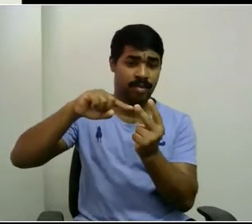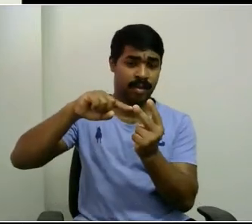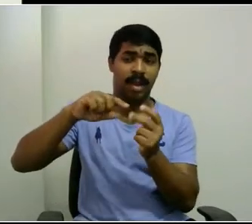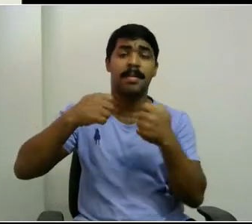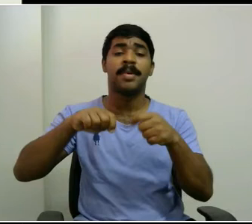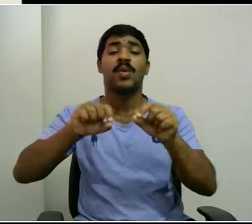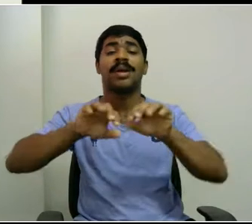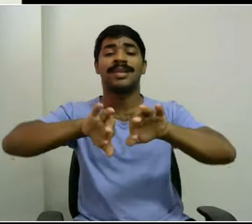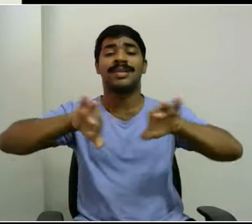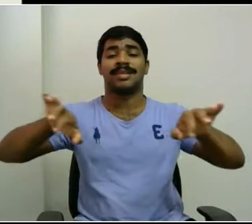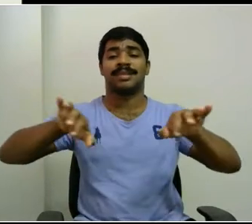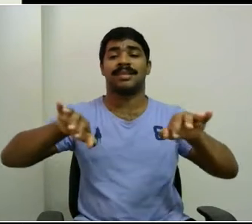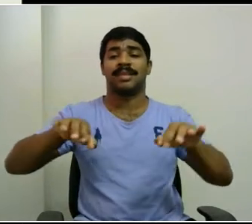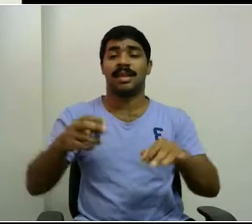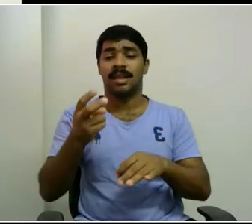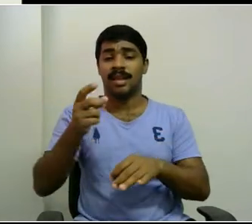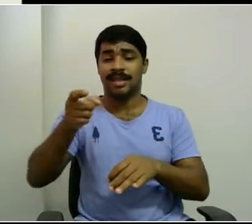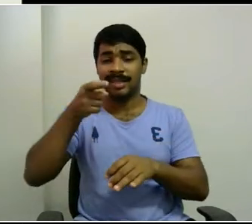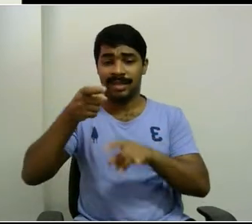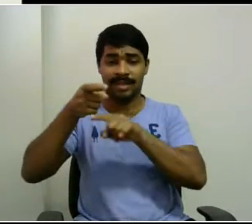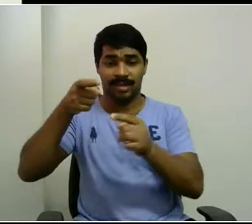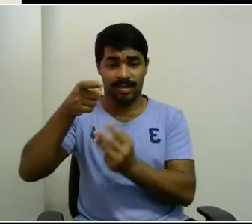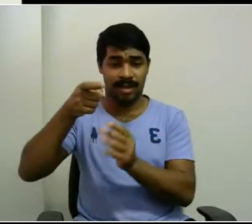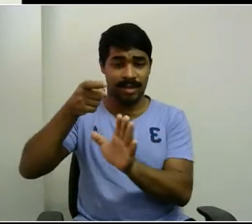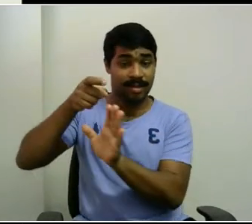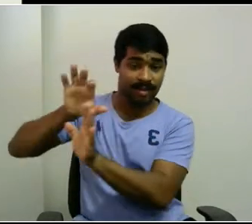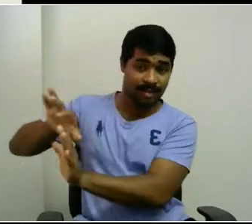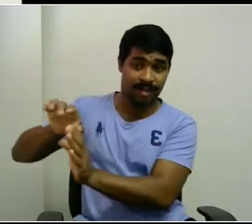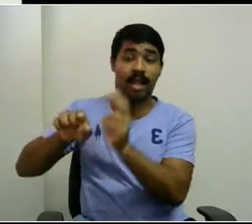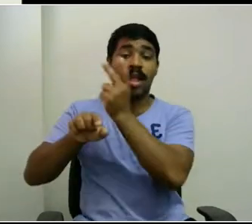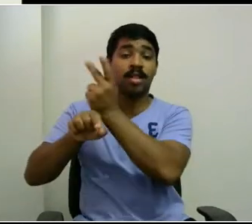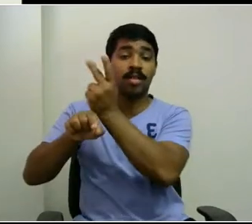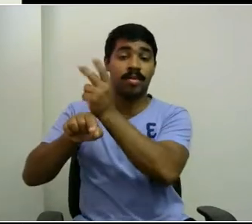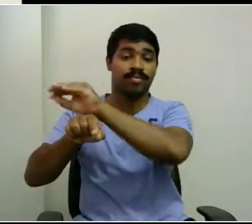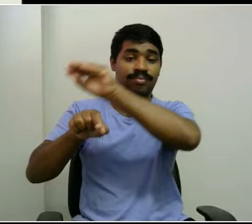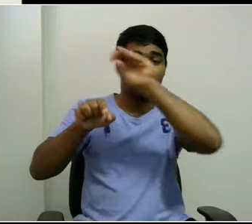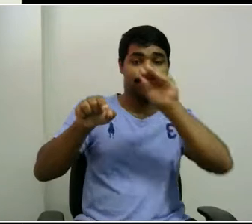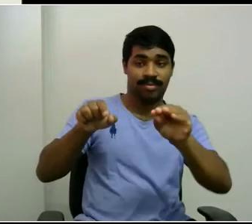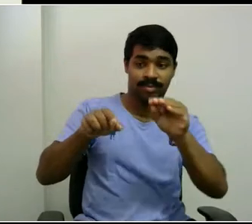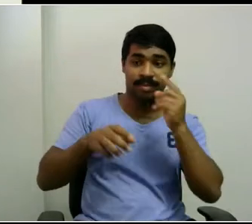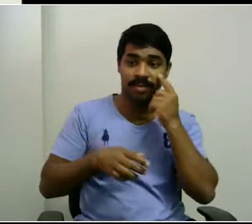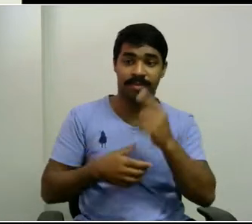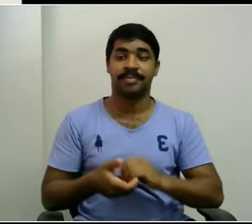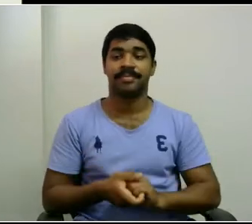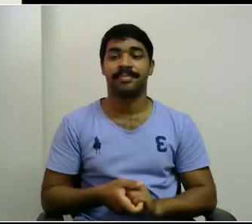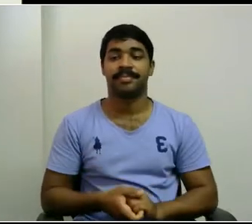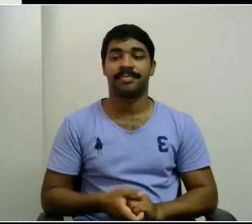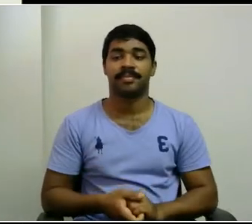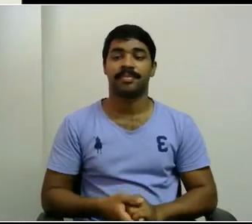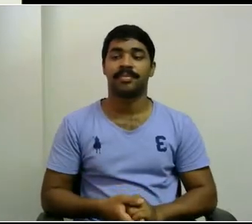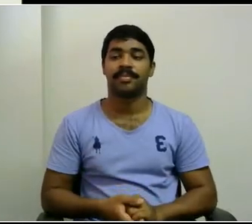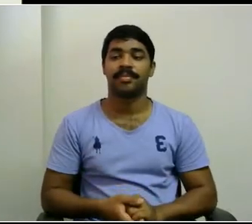menos 2. E ficaria agora o 3, ele está dividindo, então ele vai ter que passar para cá, multiplicando. X ele é